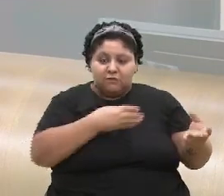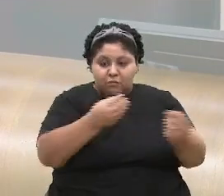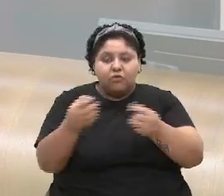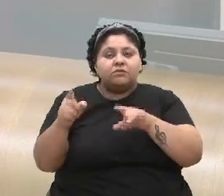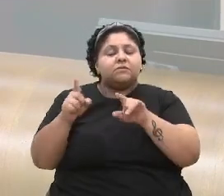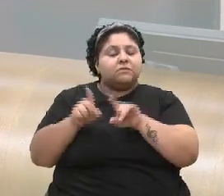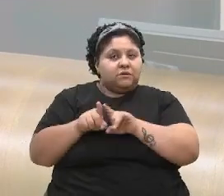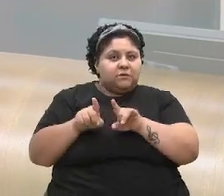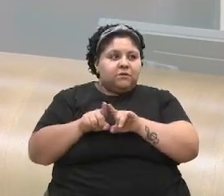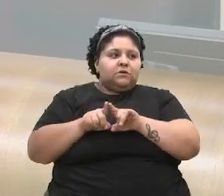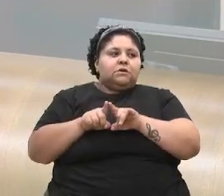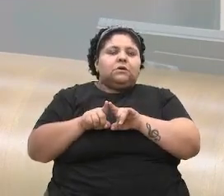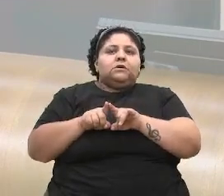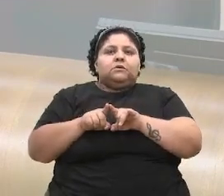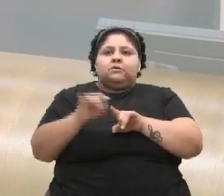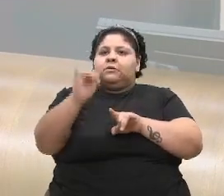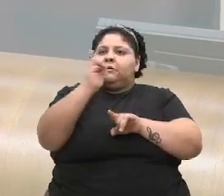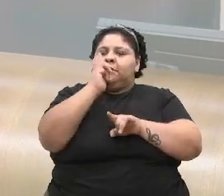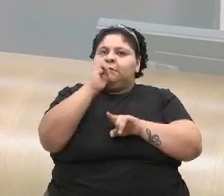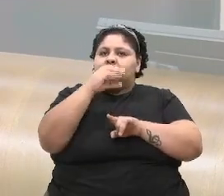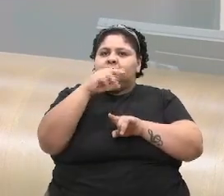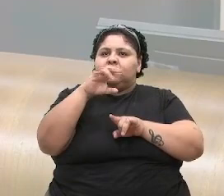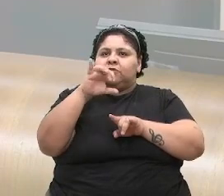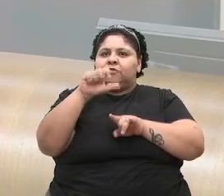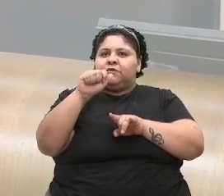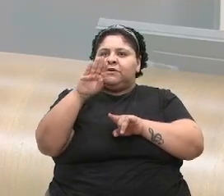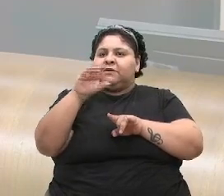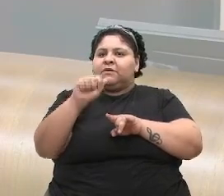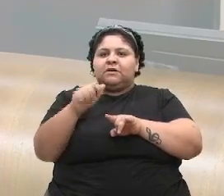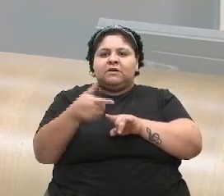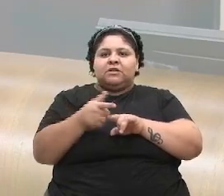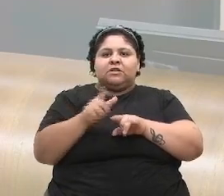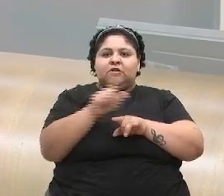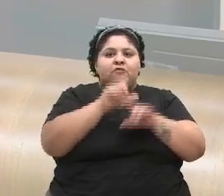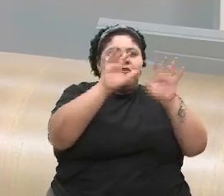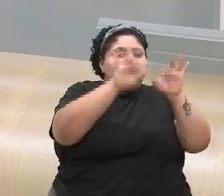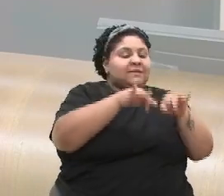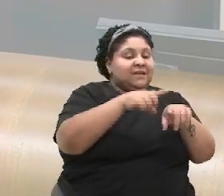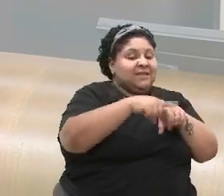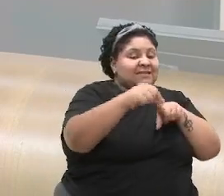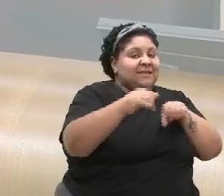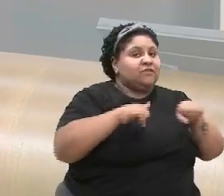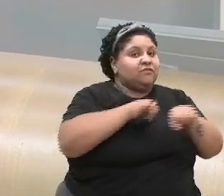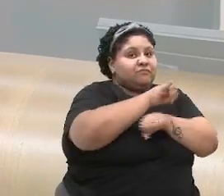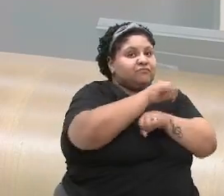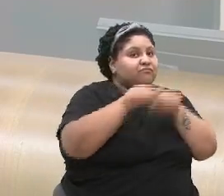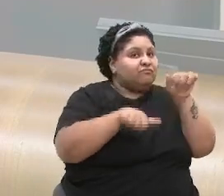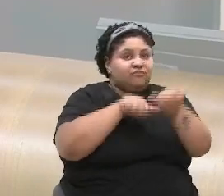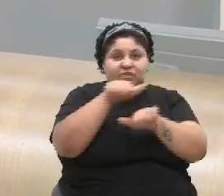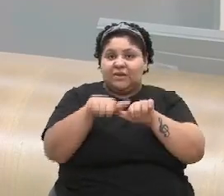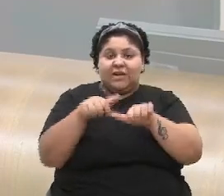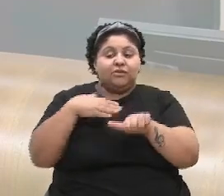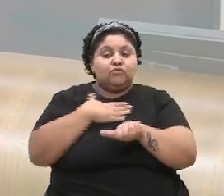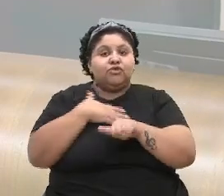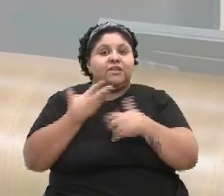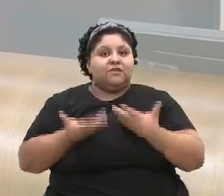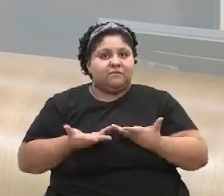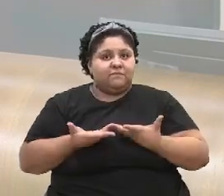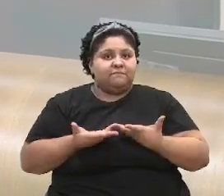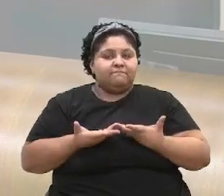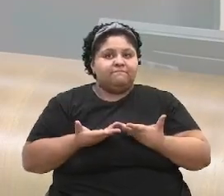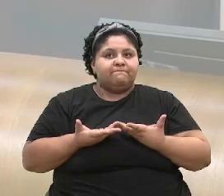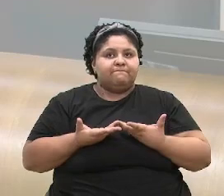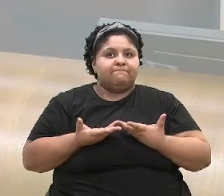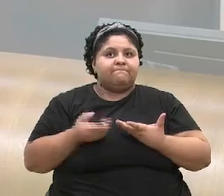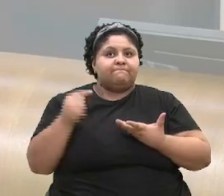casos, né? Vou dar um exemplo de Cuiabá, até hoje não foi concluída a saída do aeroporto, né? E foi trocada a forma, inclusive. Né?